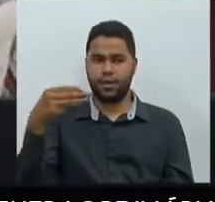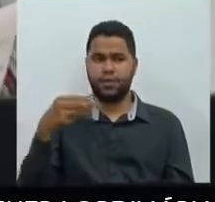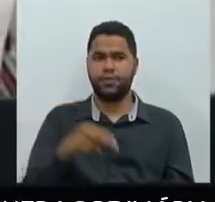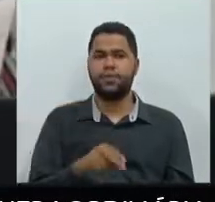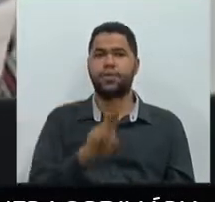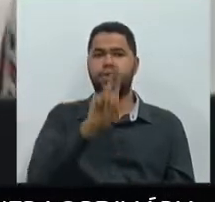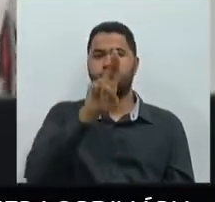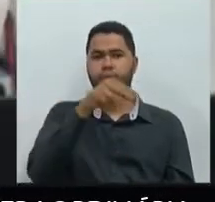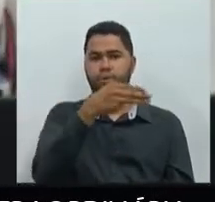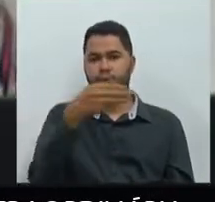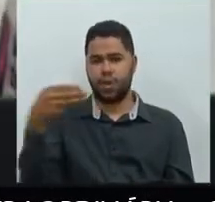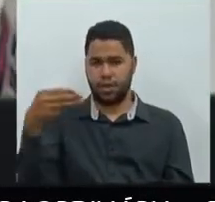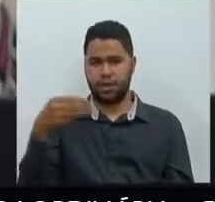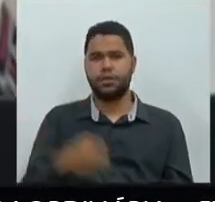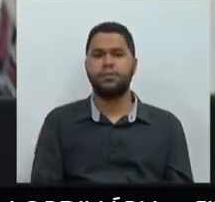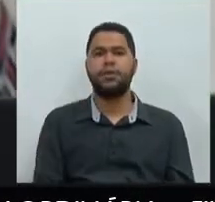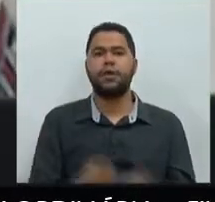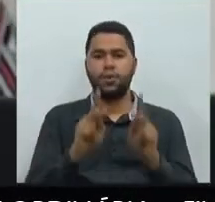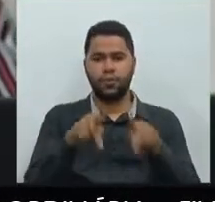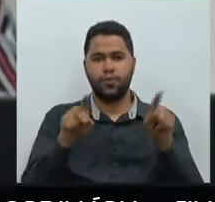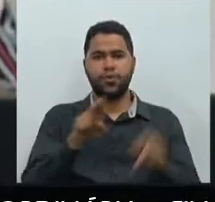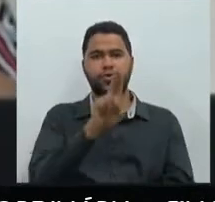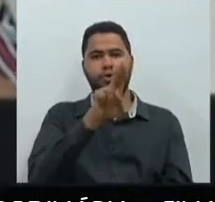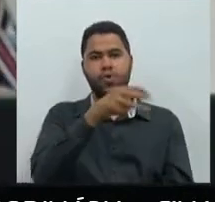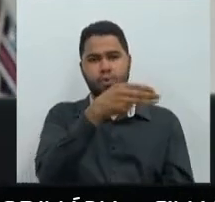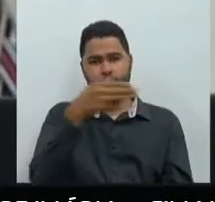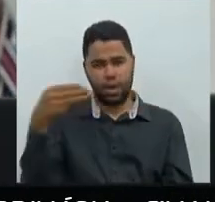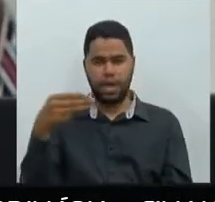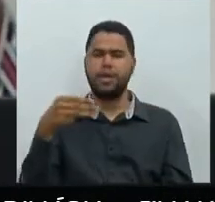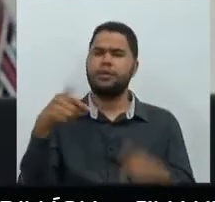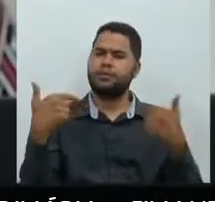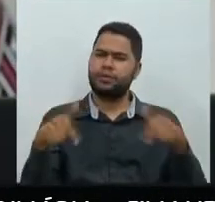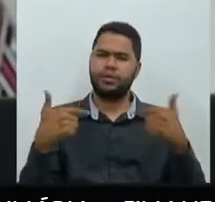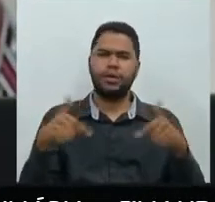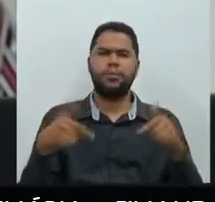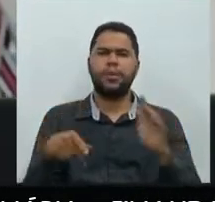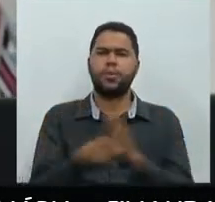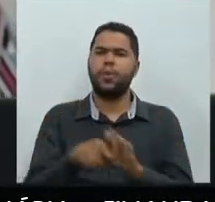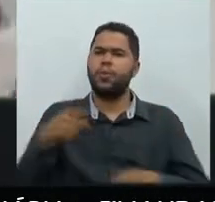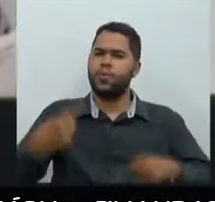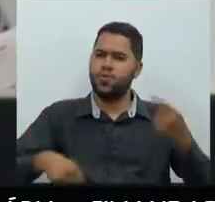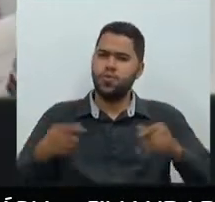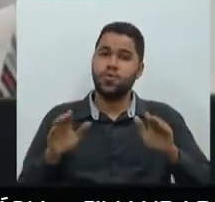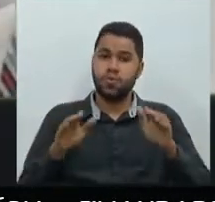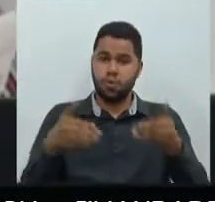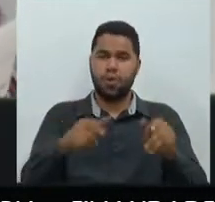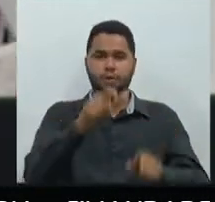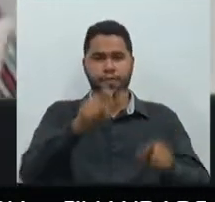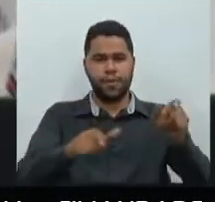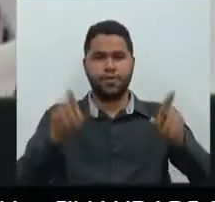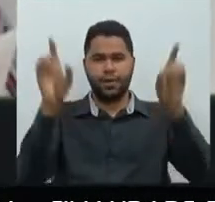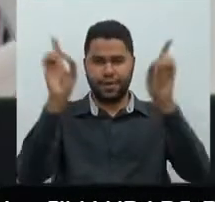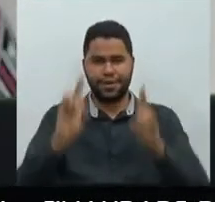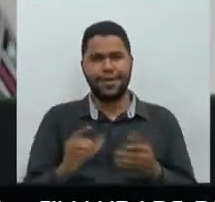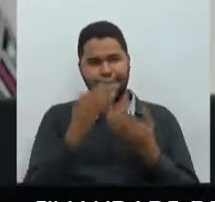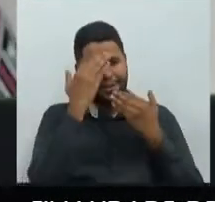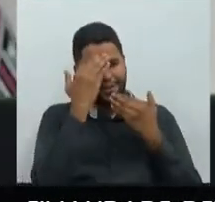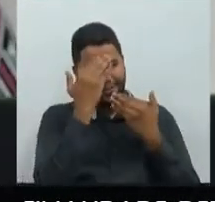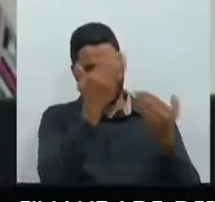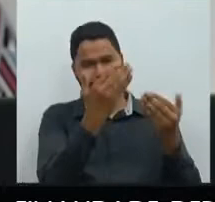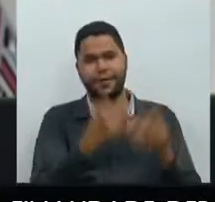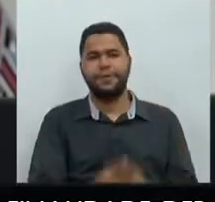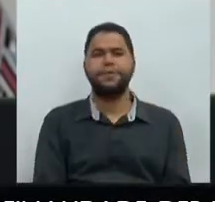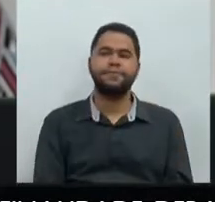obrigado, professora, nossa professora da UENG, que também tem um trabalho de política aí voltada para as pessoas com deficiência. Obrigado,